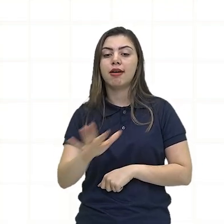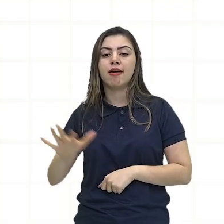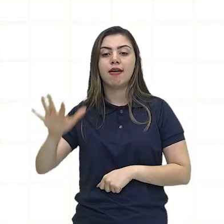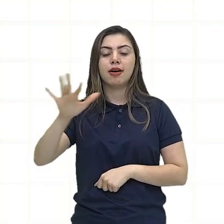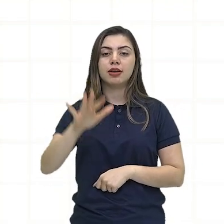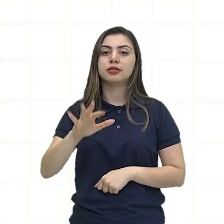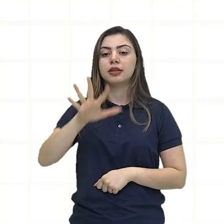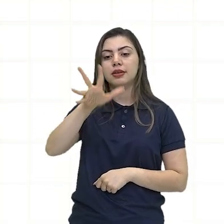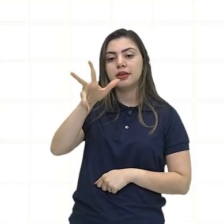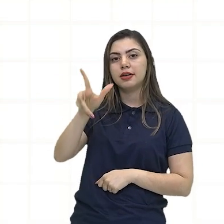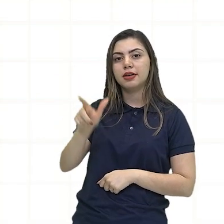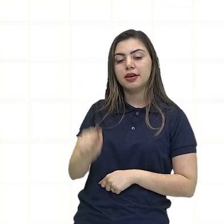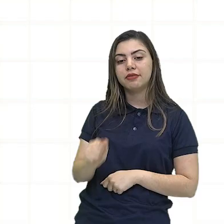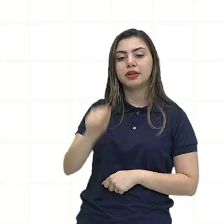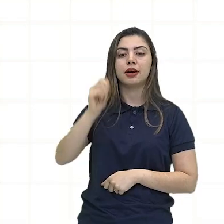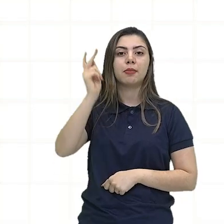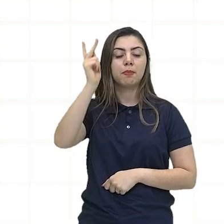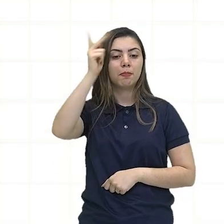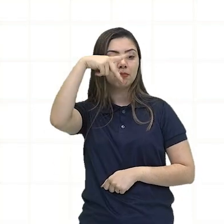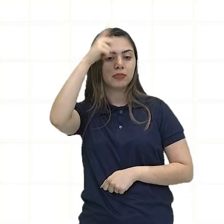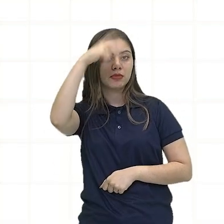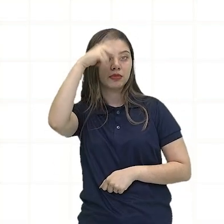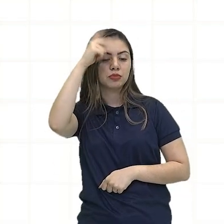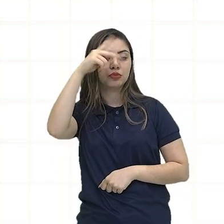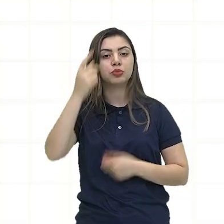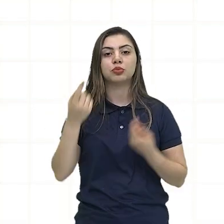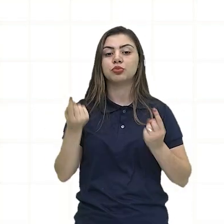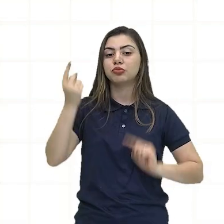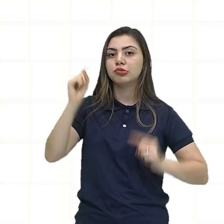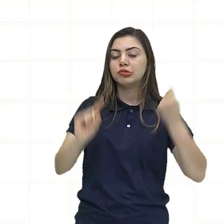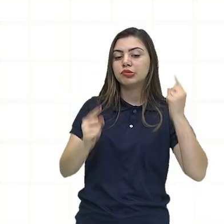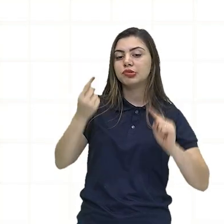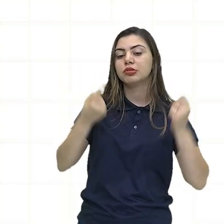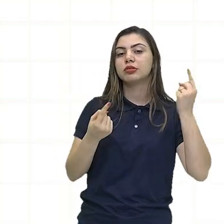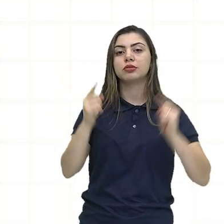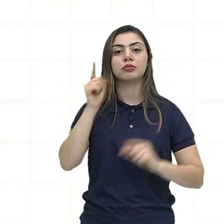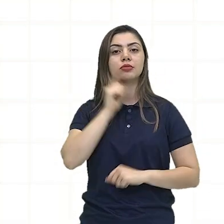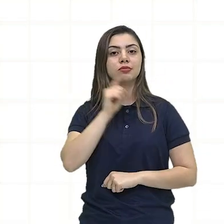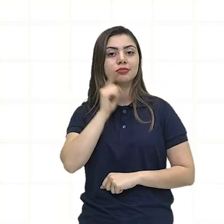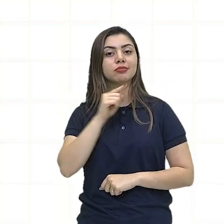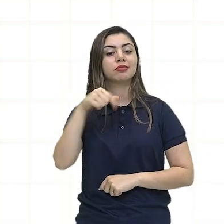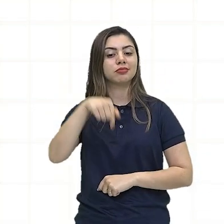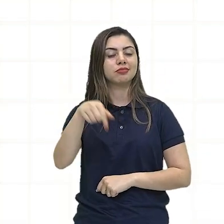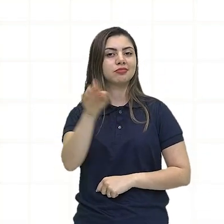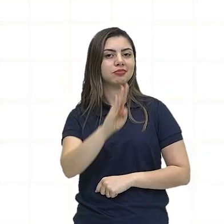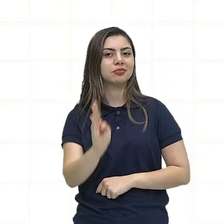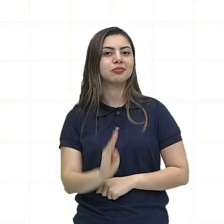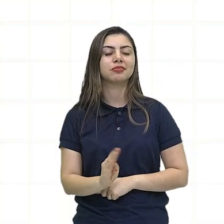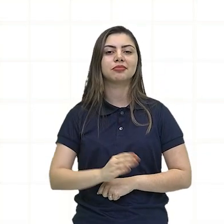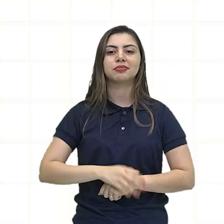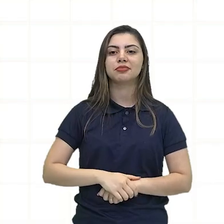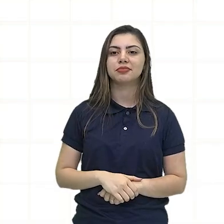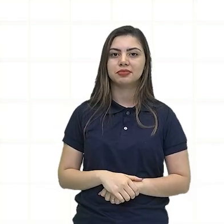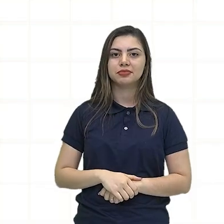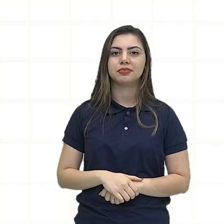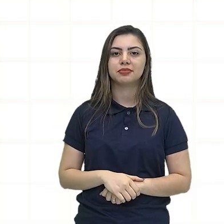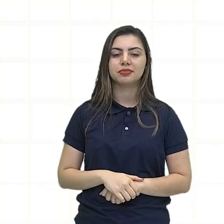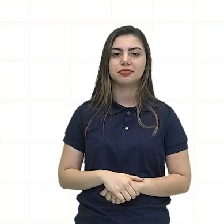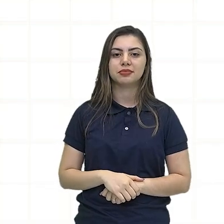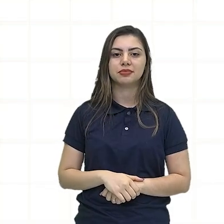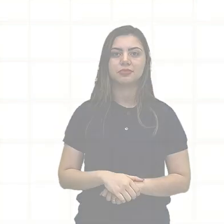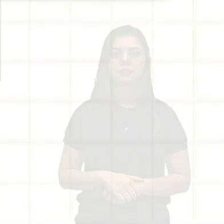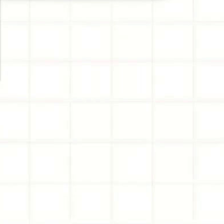Central, algumas áreas da África, o Peru, o Chile, Estados Unidos e também do